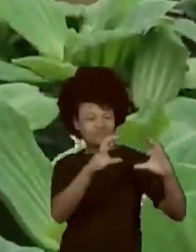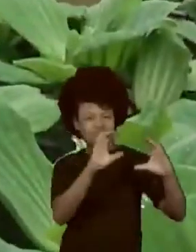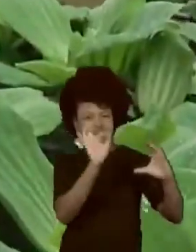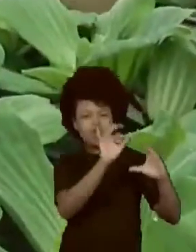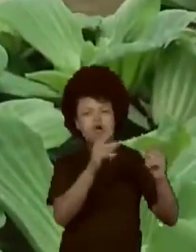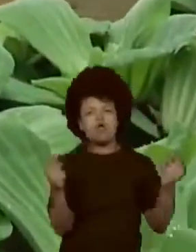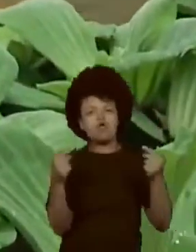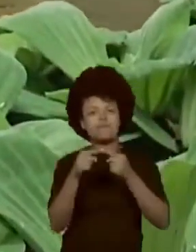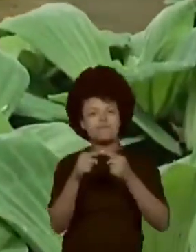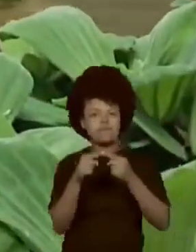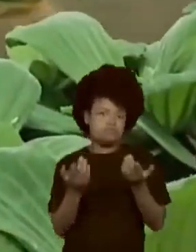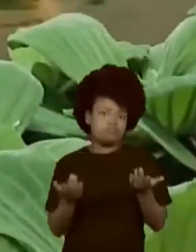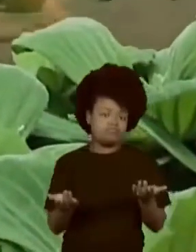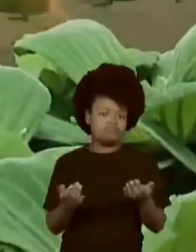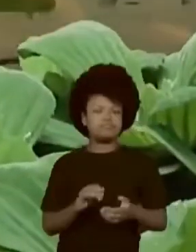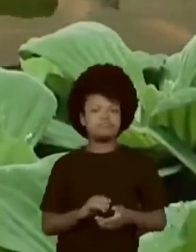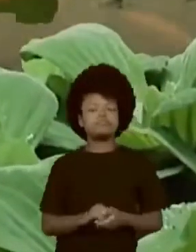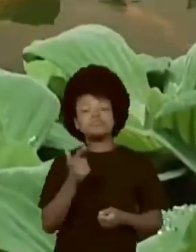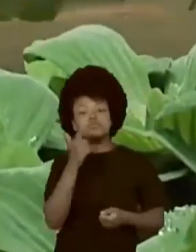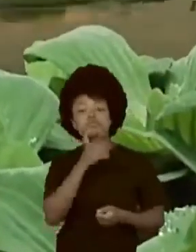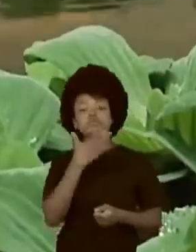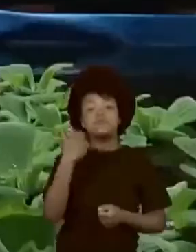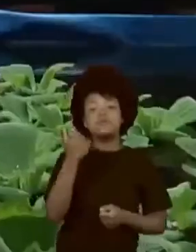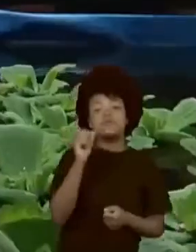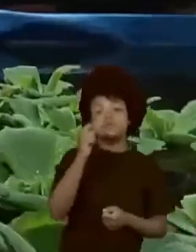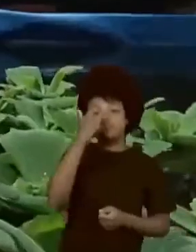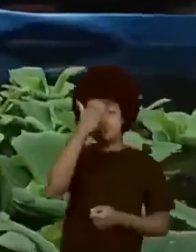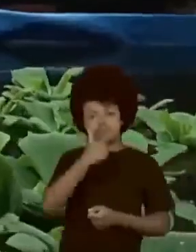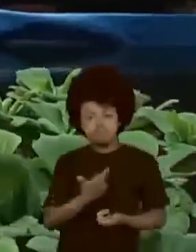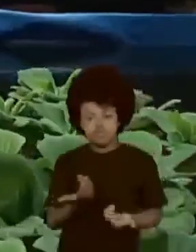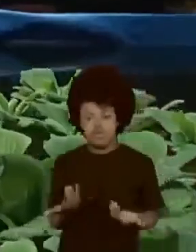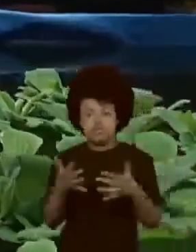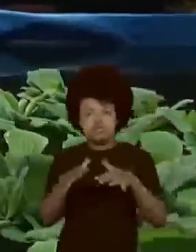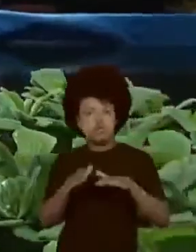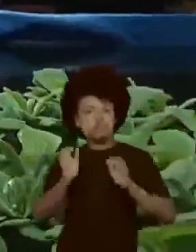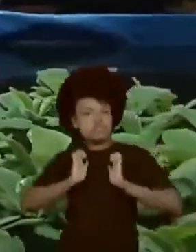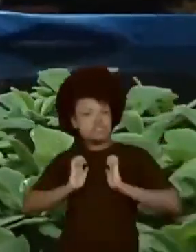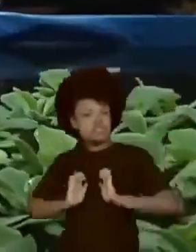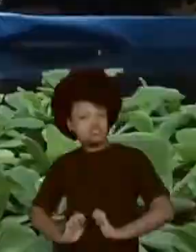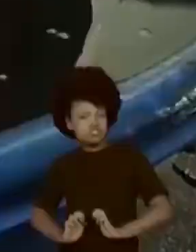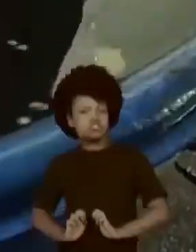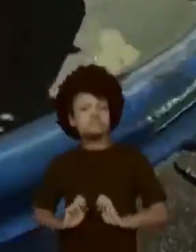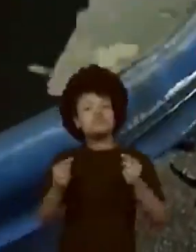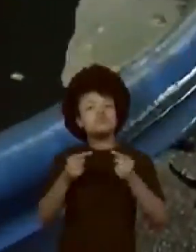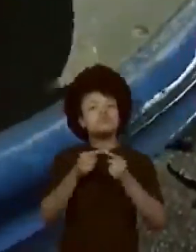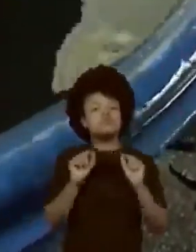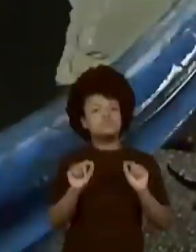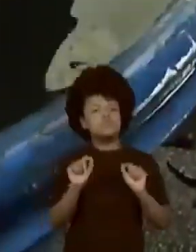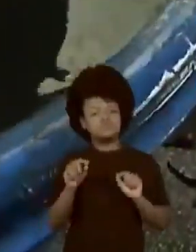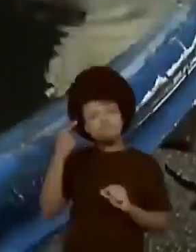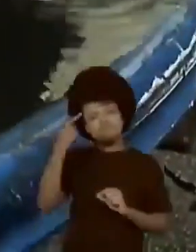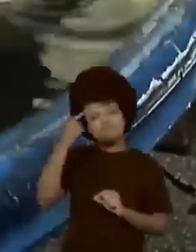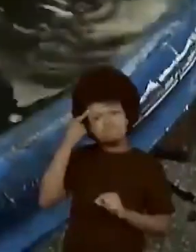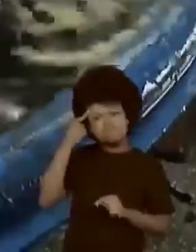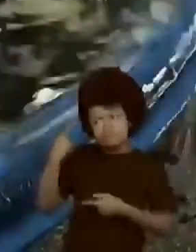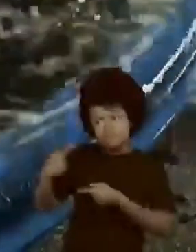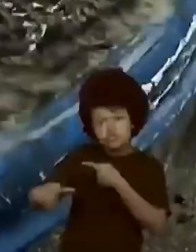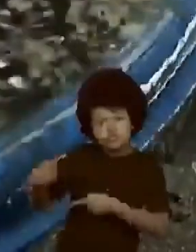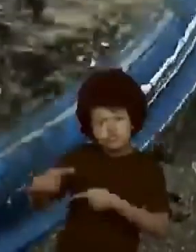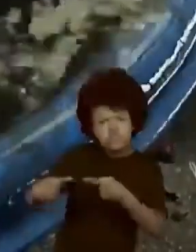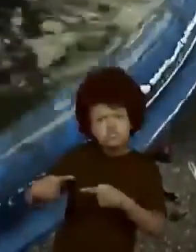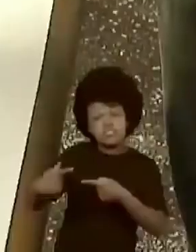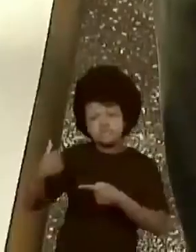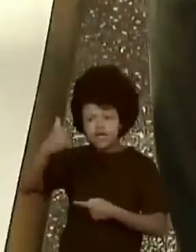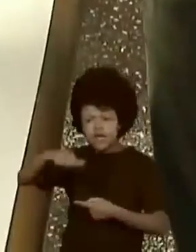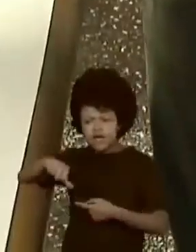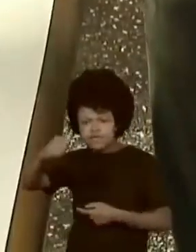eles se tornam melhores cidadãos, cidadãos que conseguem ser mais críticos e mais atuantes,